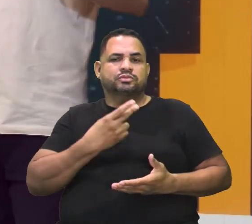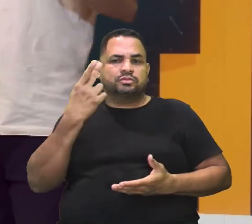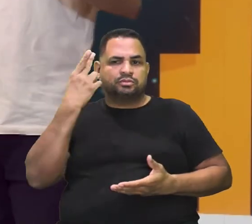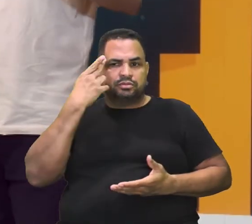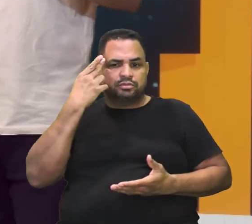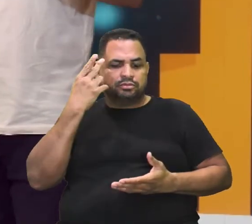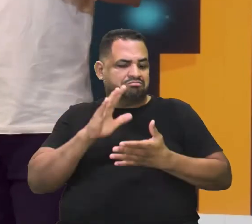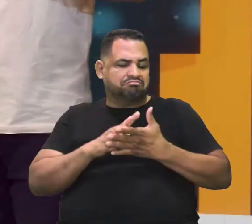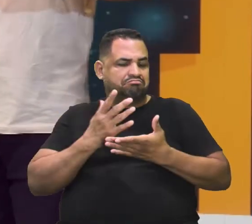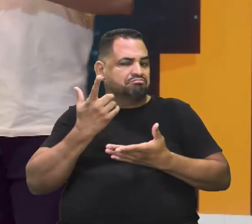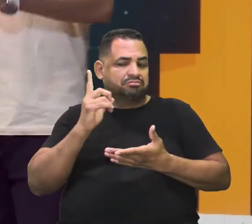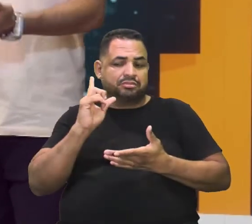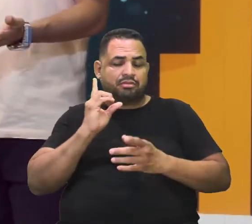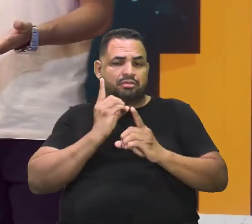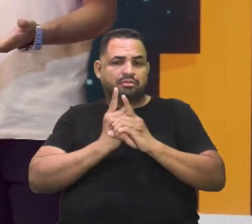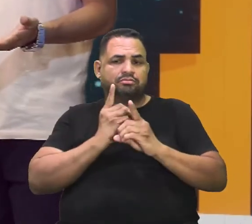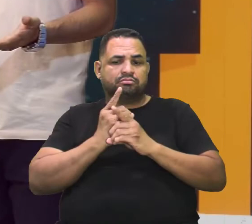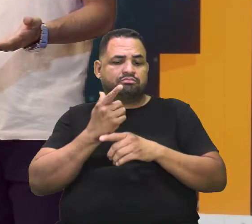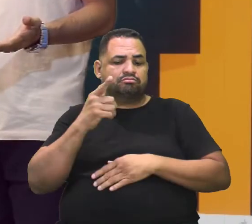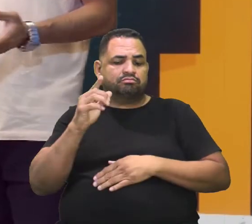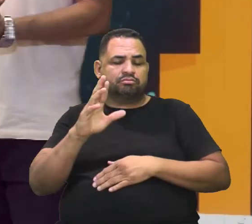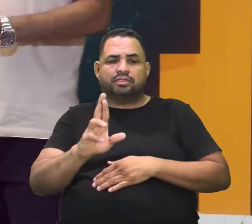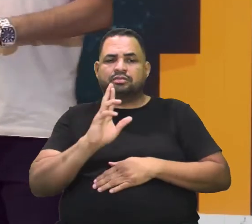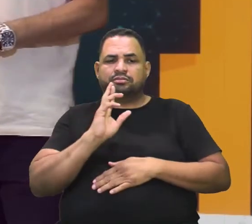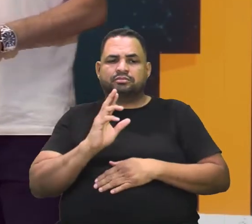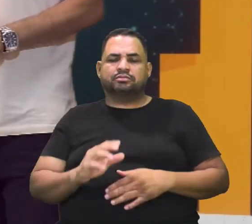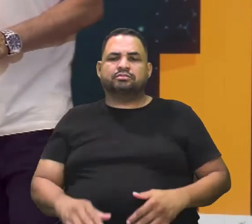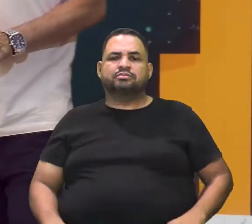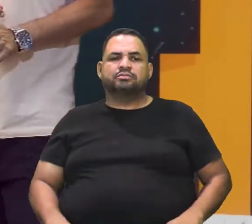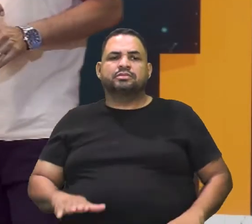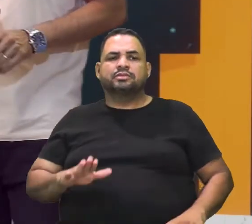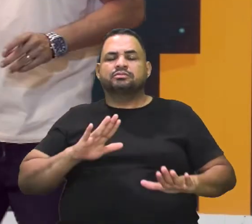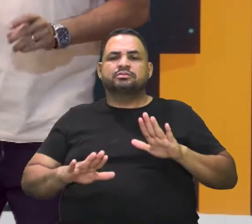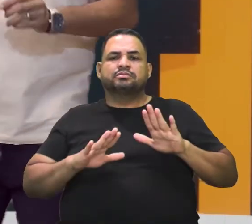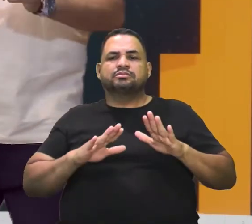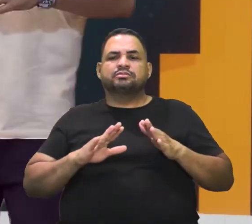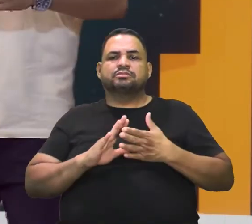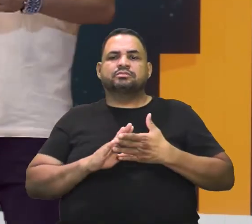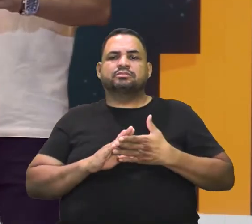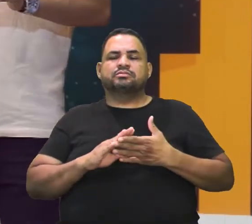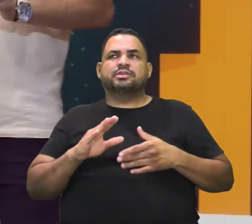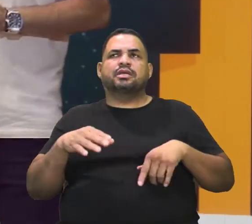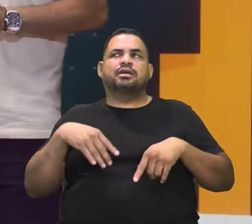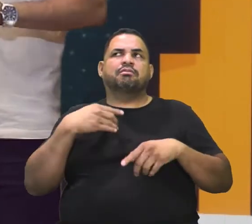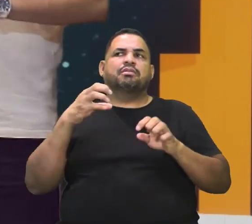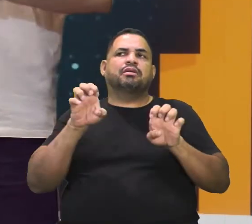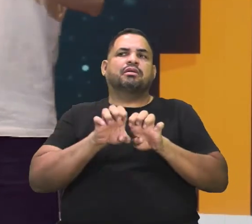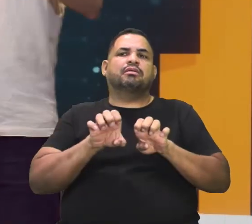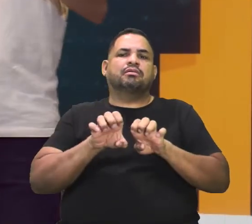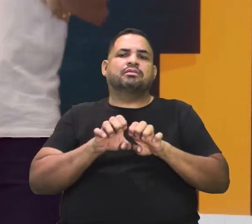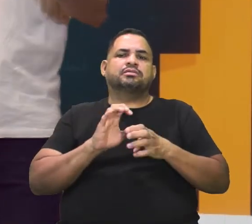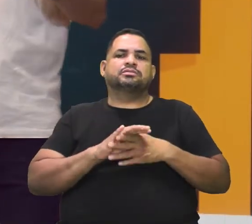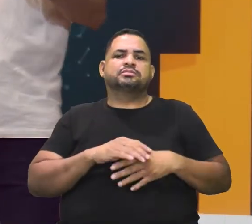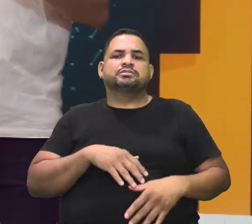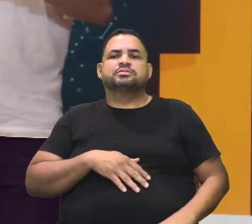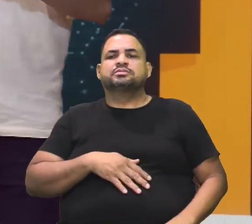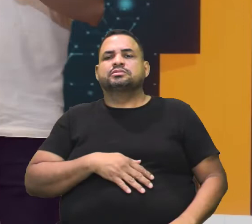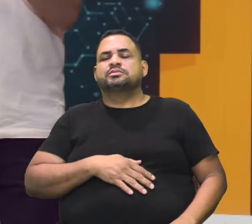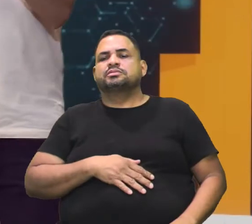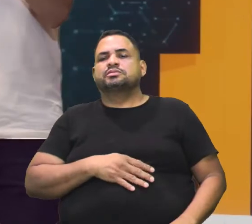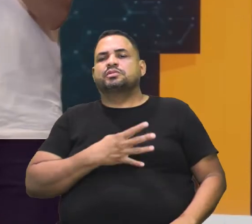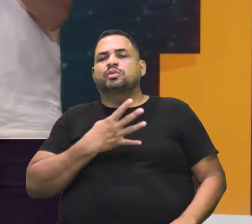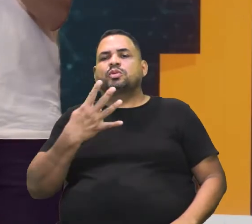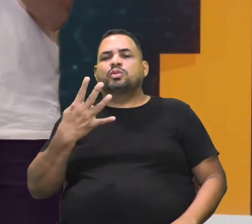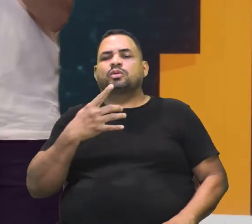Se eu não achei o número natural, quer dizer que não tem resposta. Às vezes ele fala assim, ó, uma equação é uma equação biquadrada, que